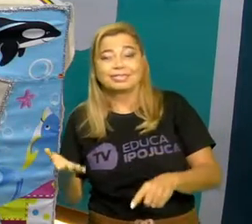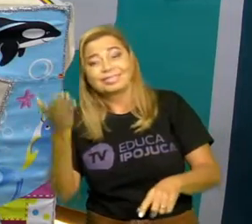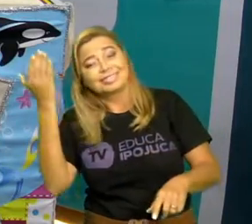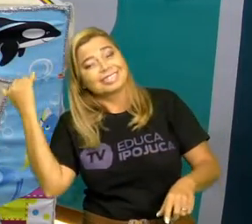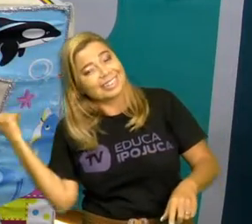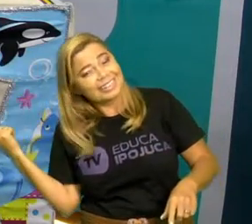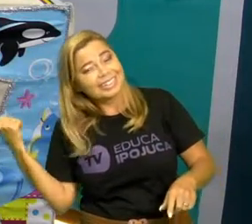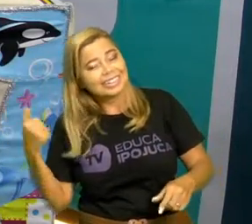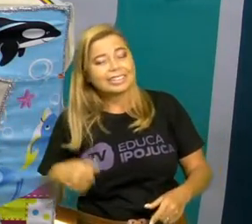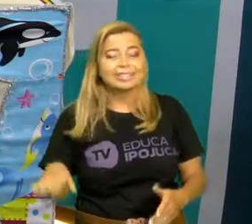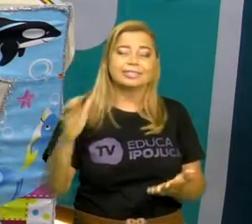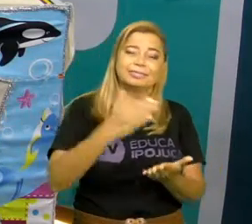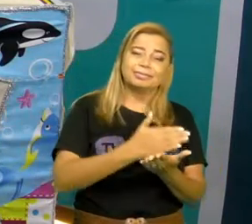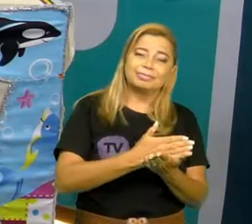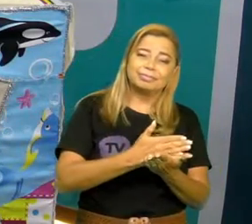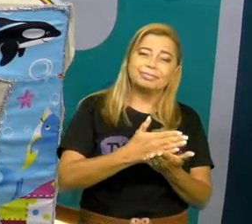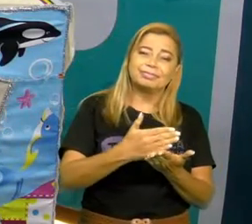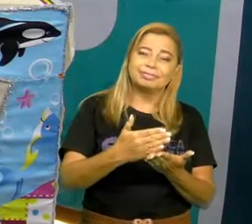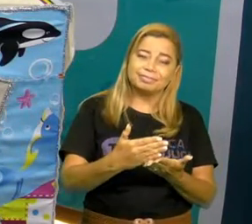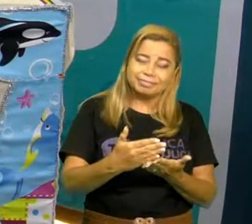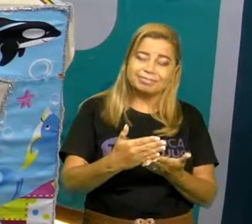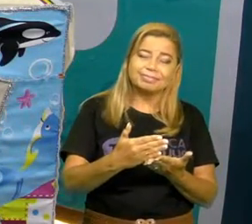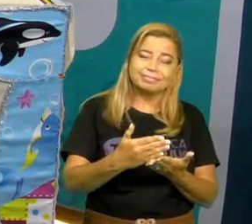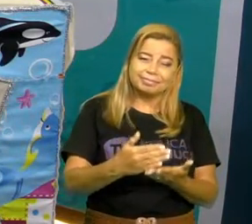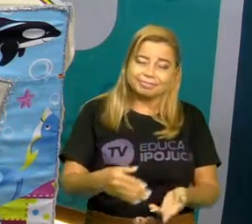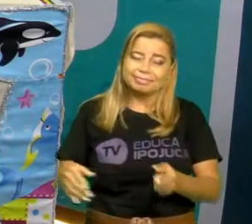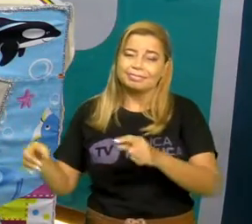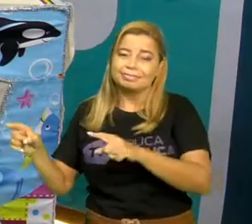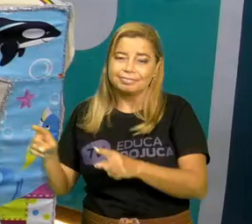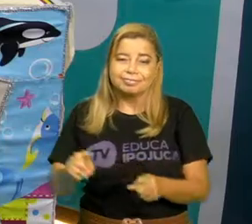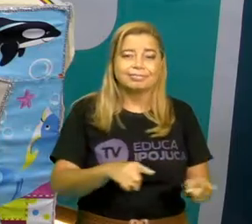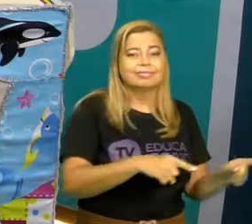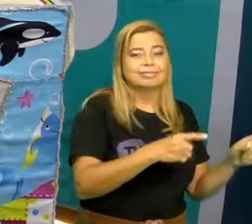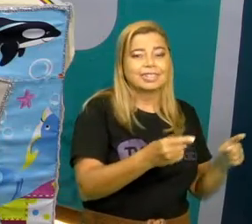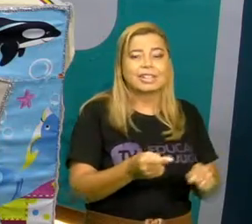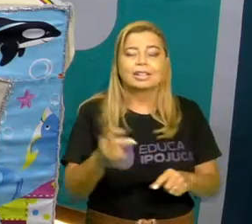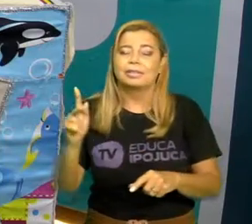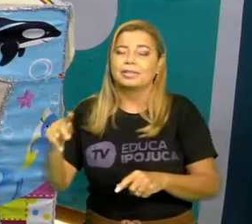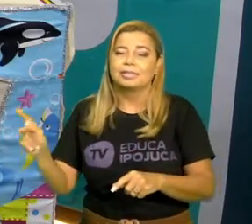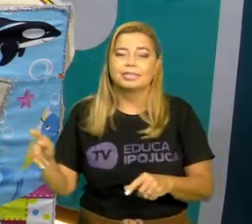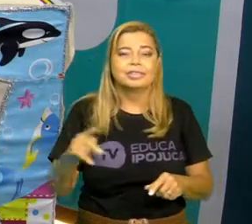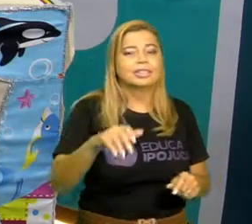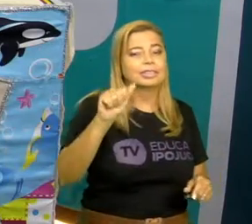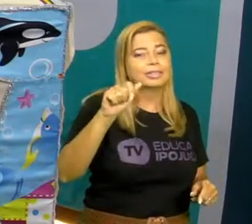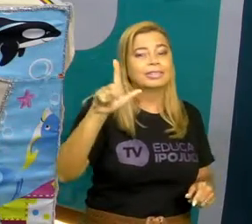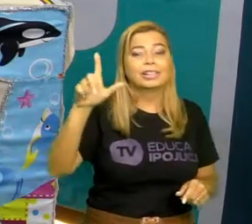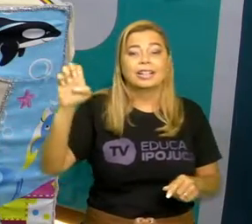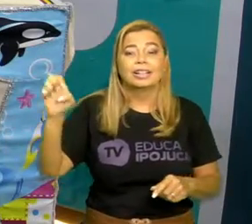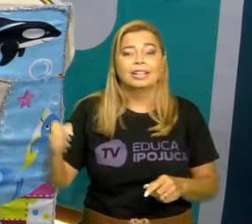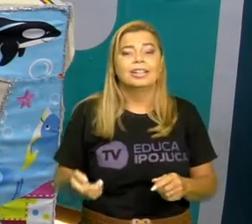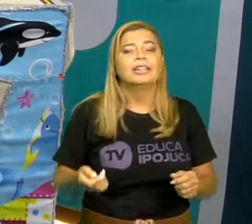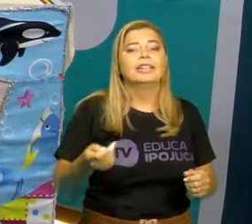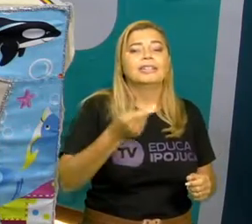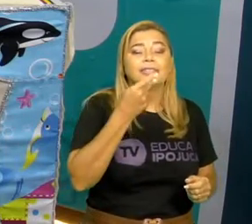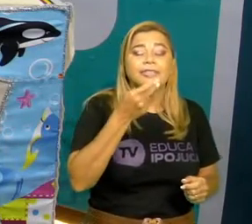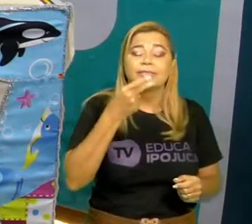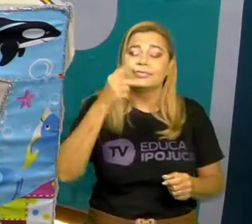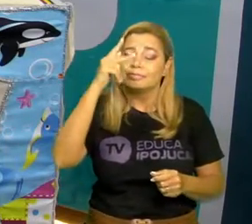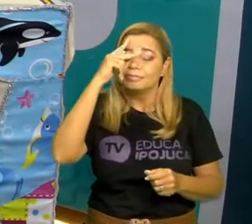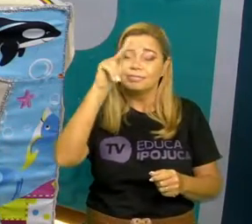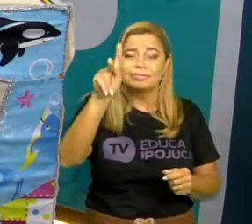Vamos lá, vai começar. Tia Lê, a história agora vai